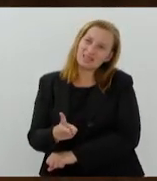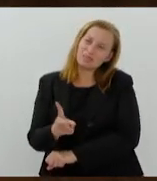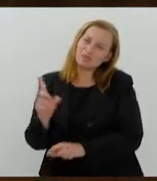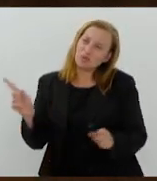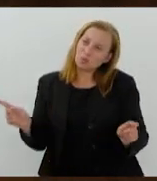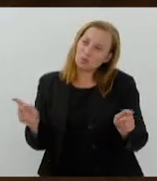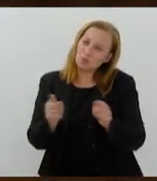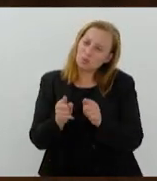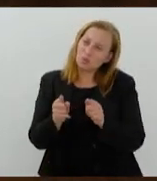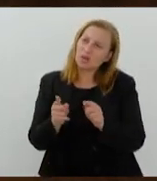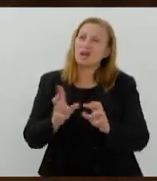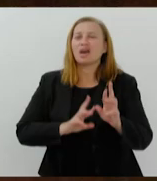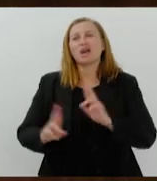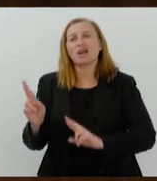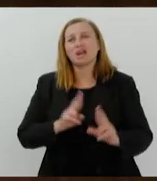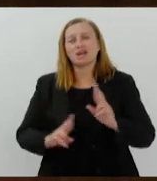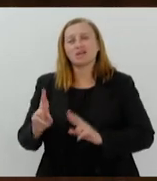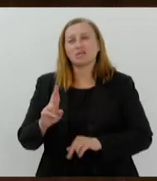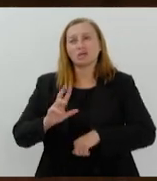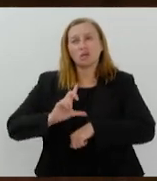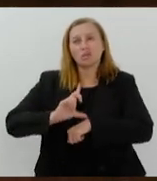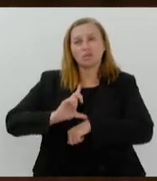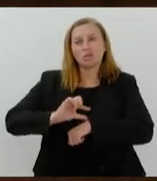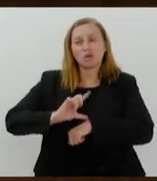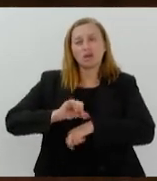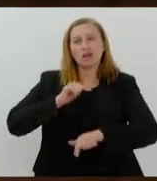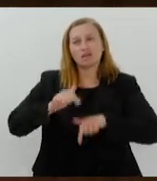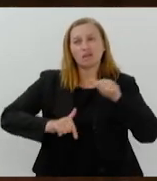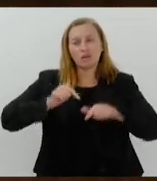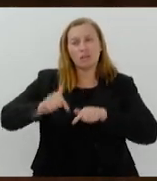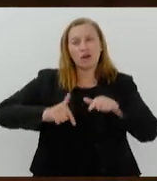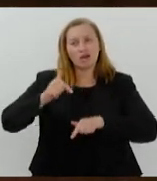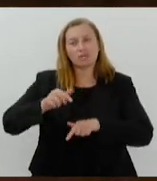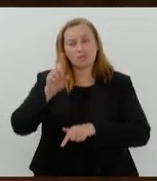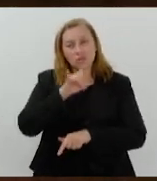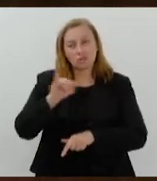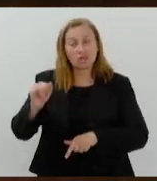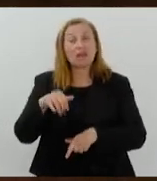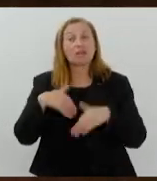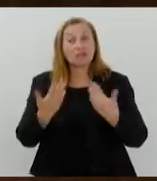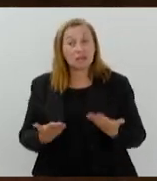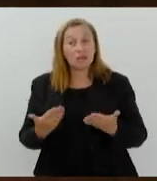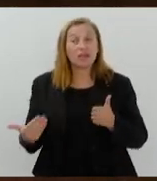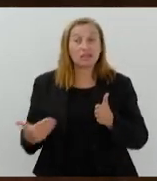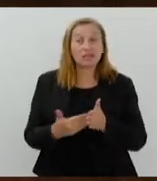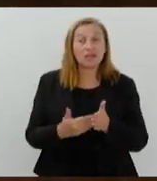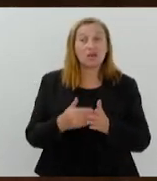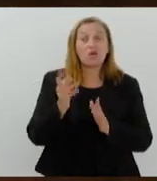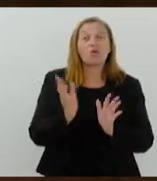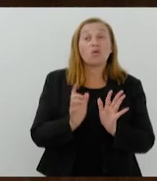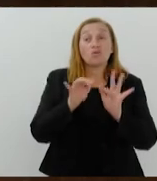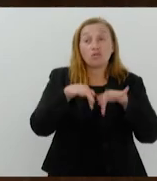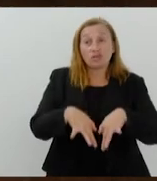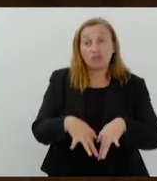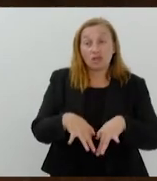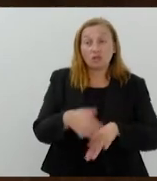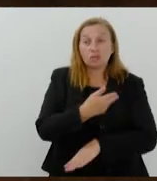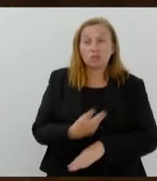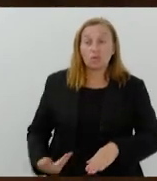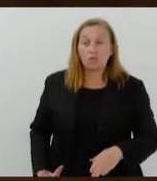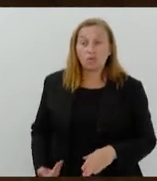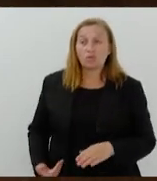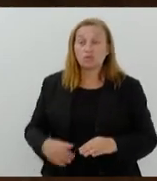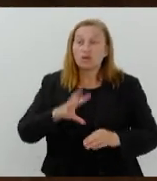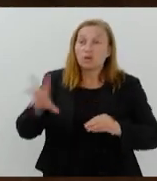reduzido em relação a isso quando se aumenta a carga horária durante o dia. Então, nós temos condições de, até o final do governo, colocar também